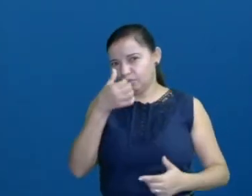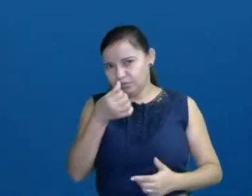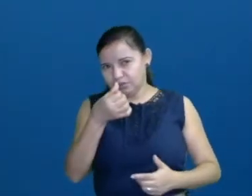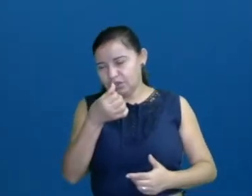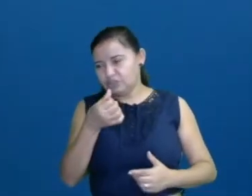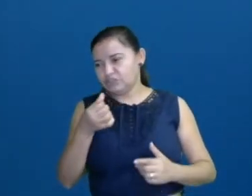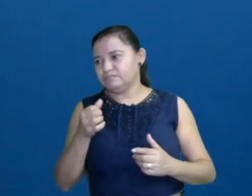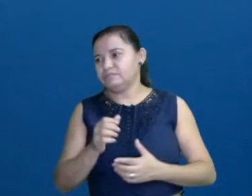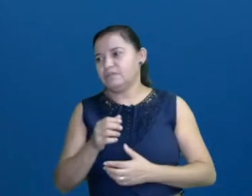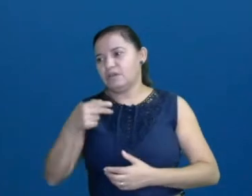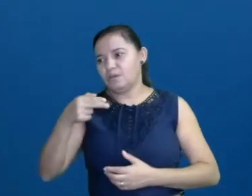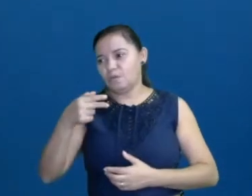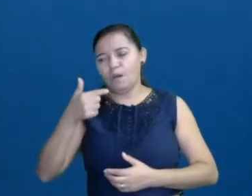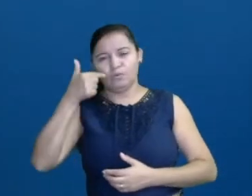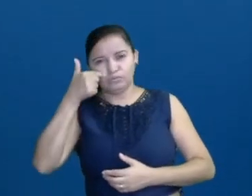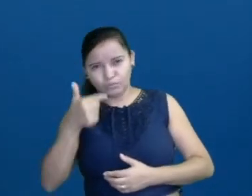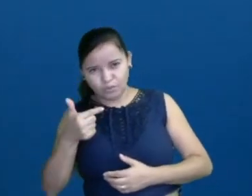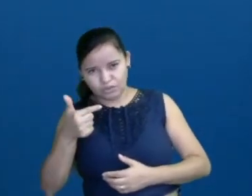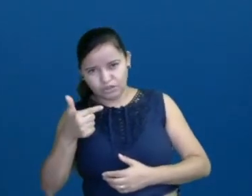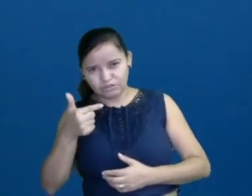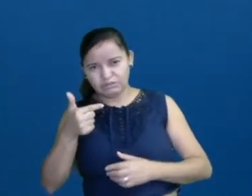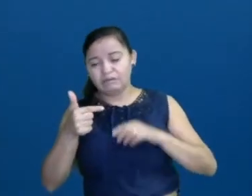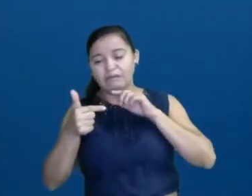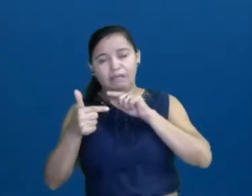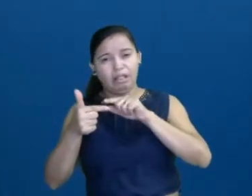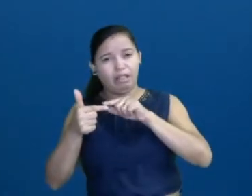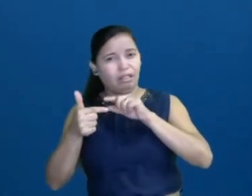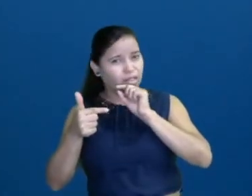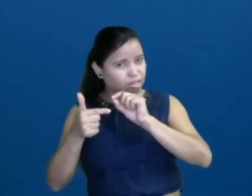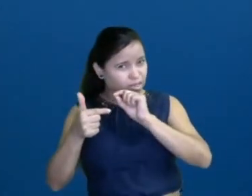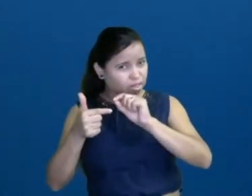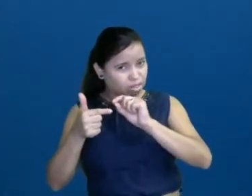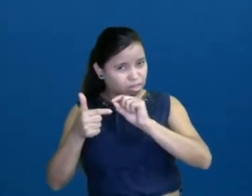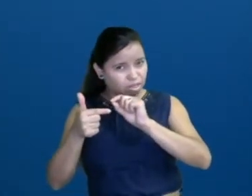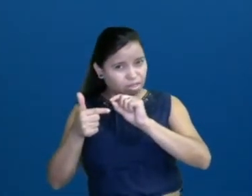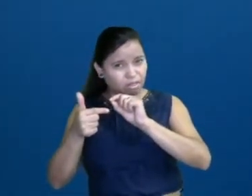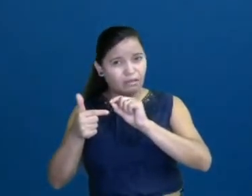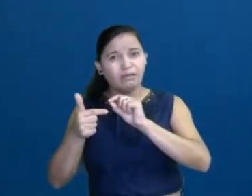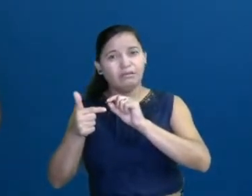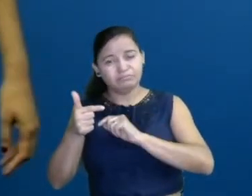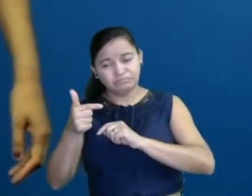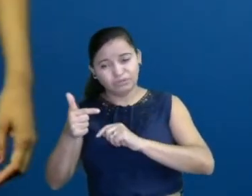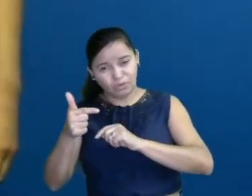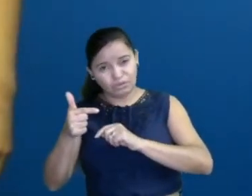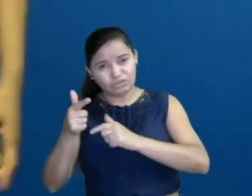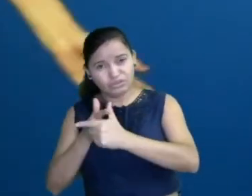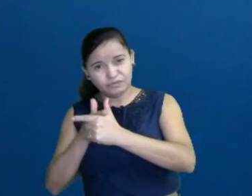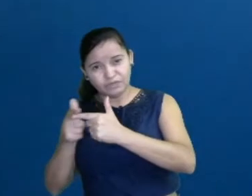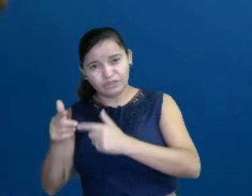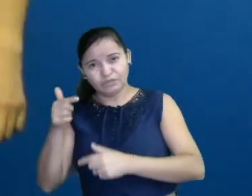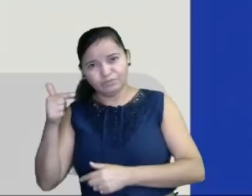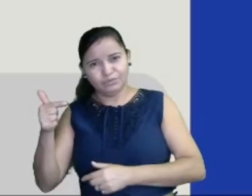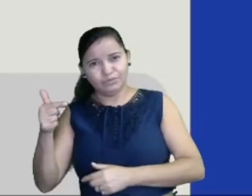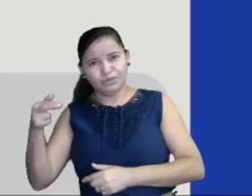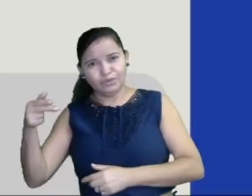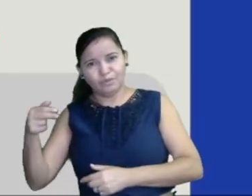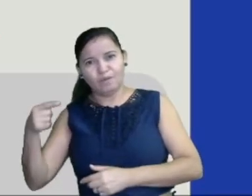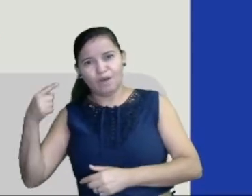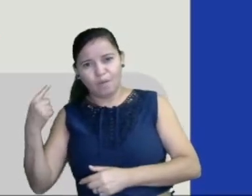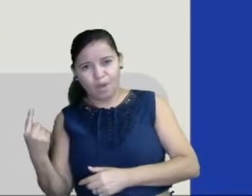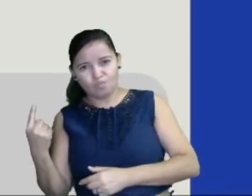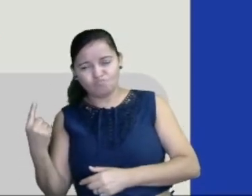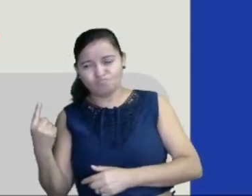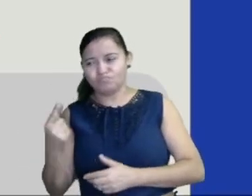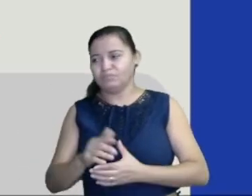me dar dois né Eu não tenho esses dois aqui para 12 vídeo por dois vai dar um vamos ver agora trocando a ordem